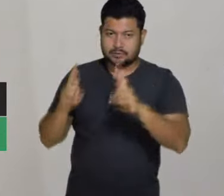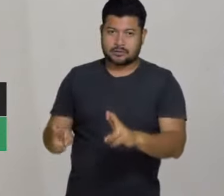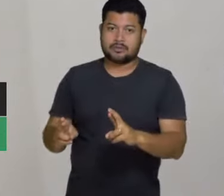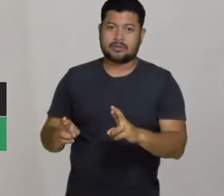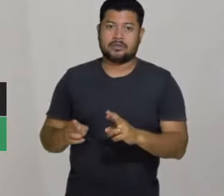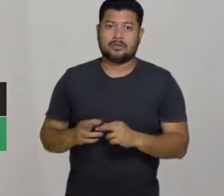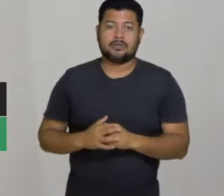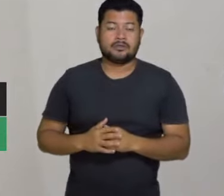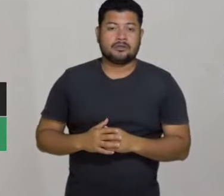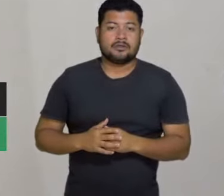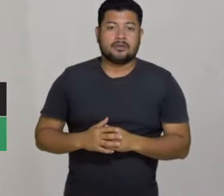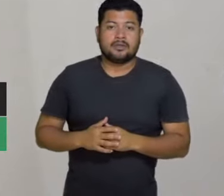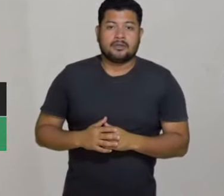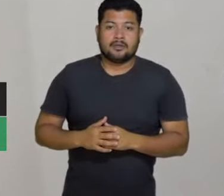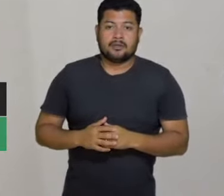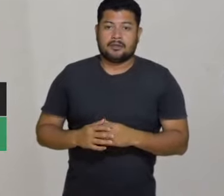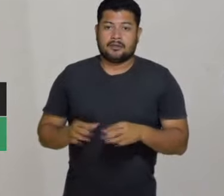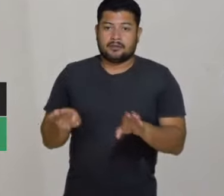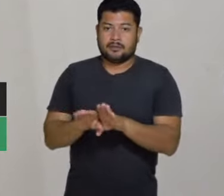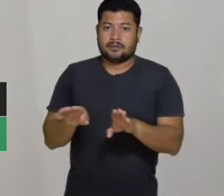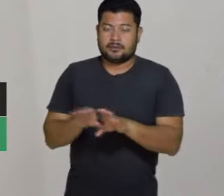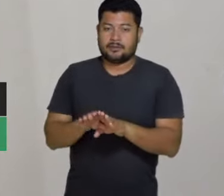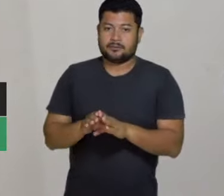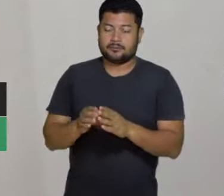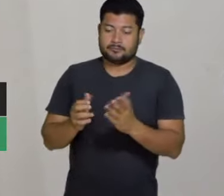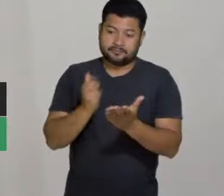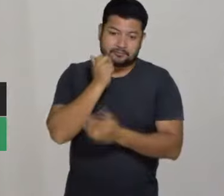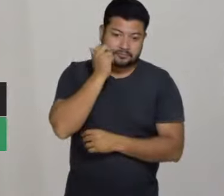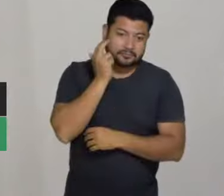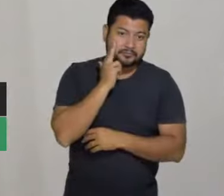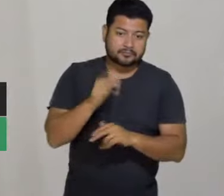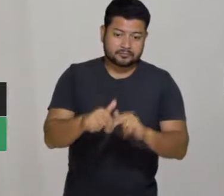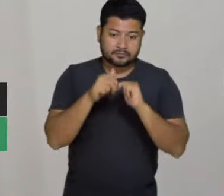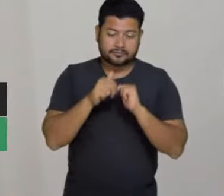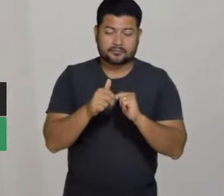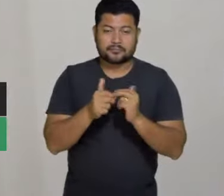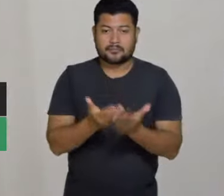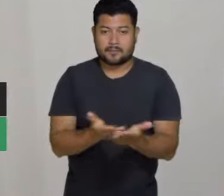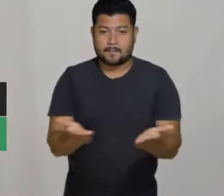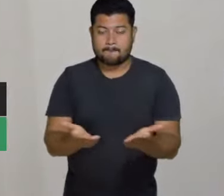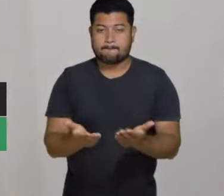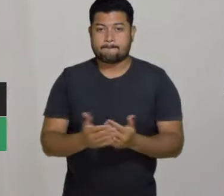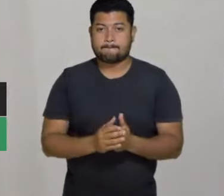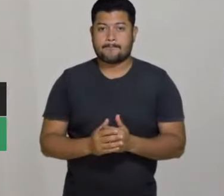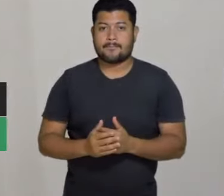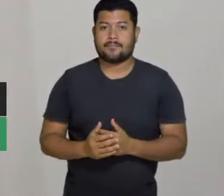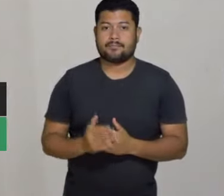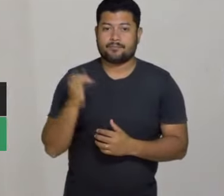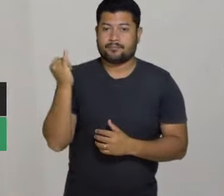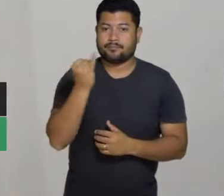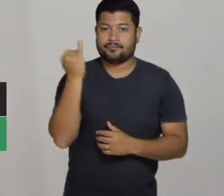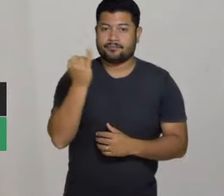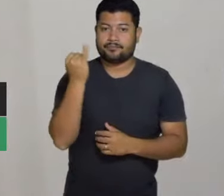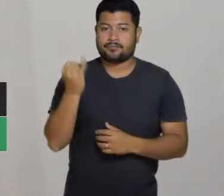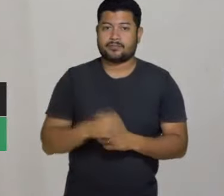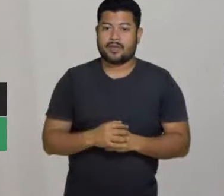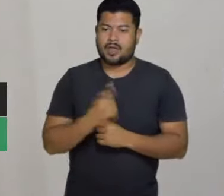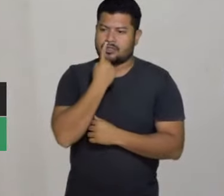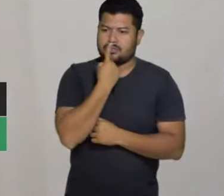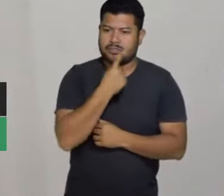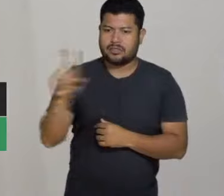da reverência ao povo negro. Por isso, é tão importante espaço de se dizer mais uma vez que não ao racismo